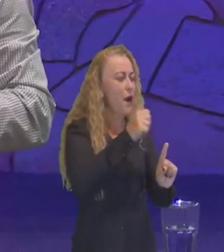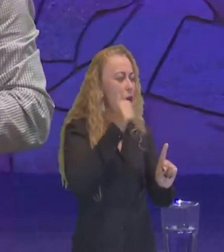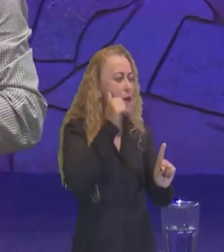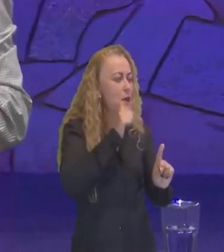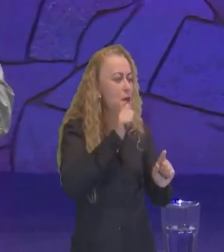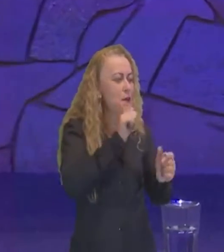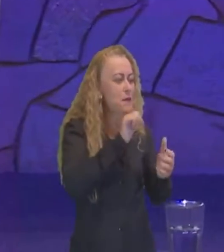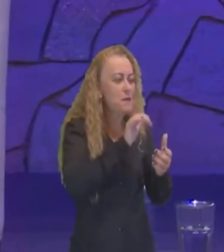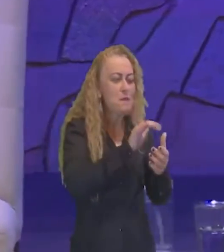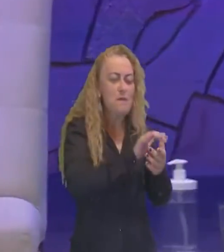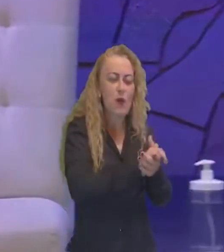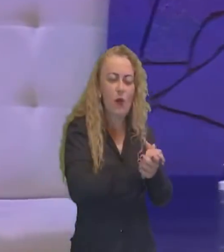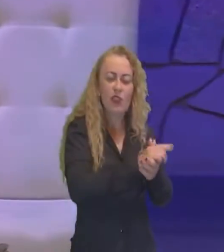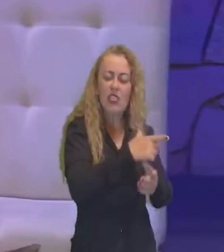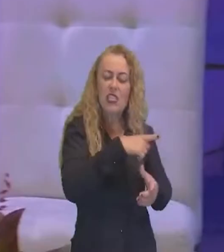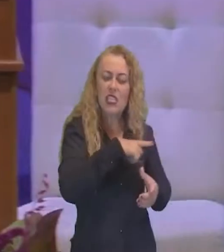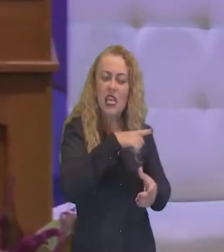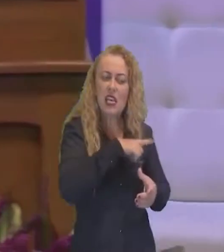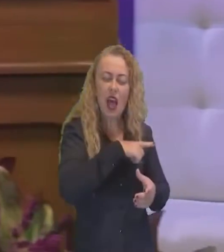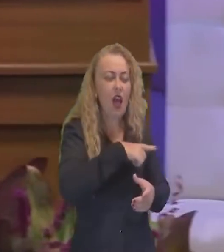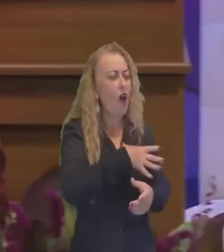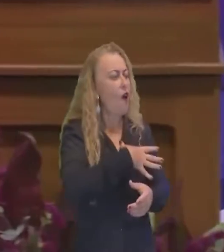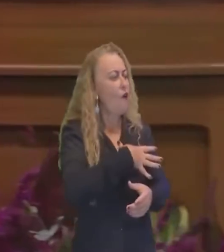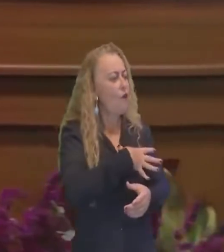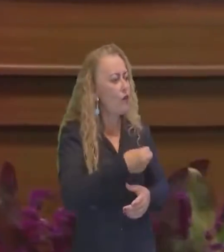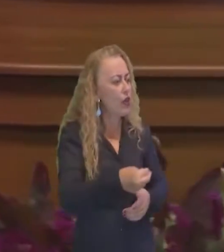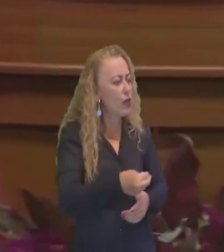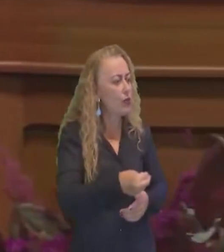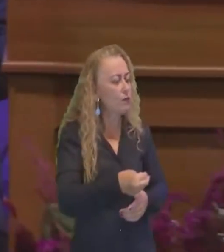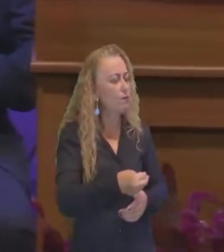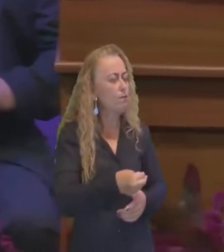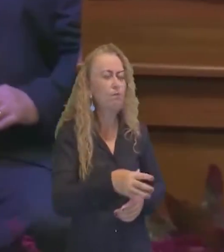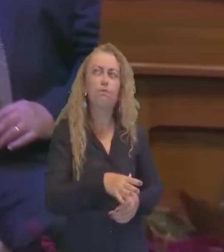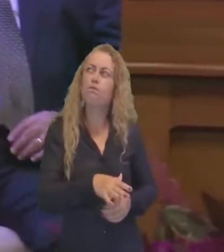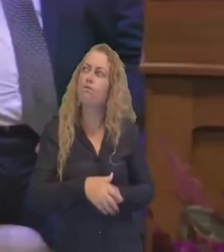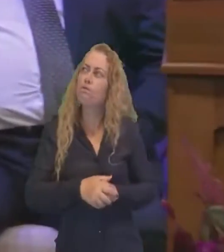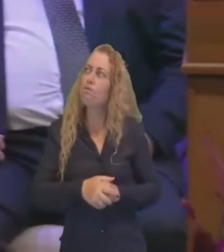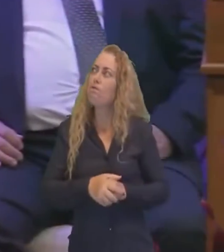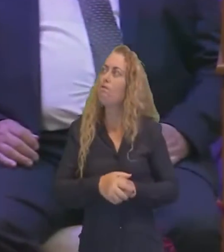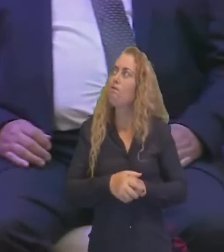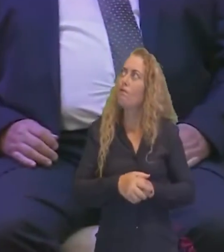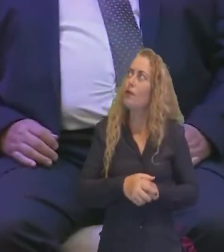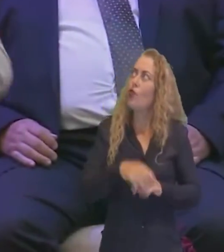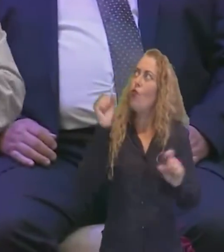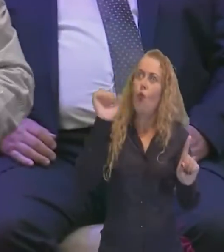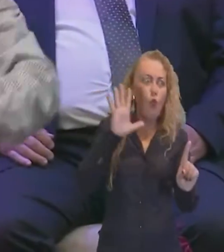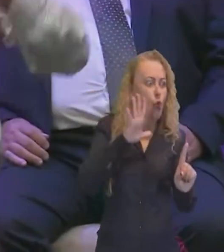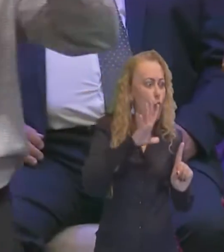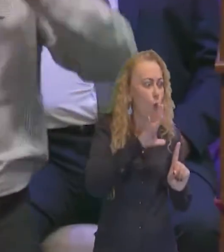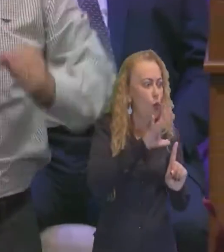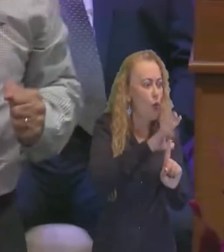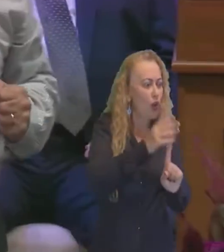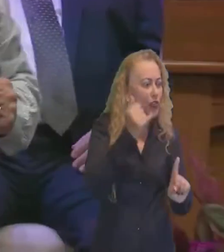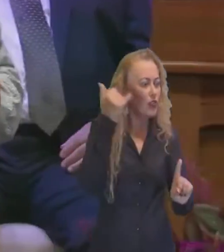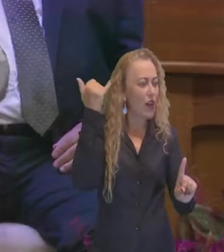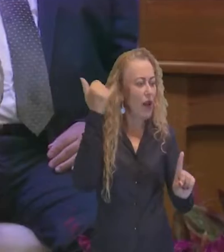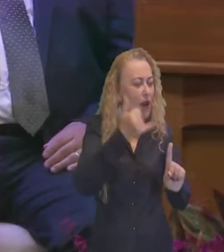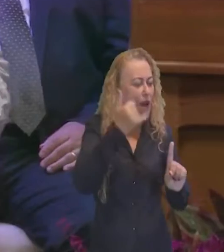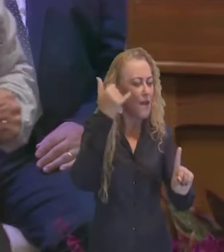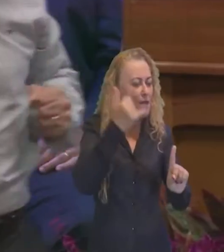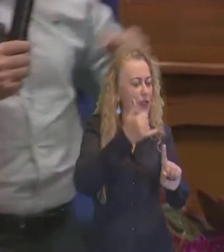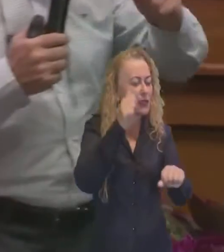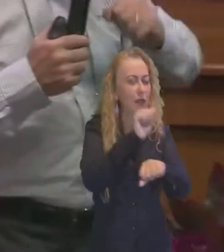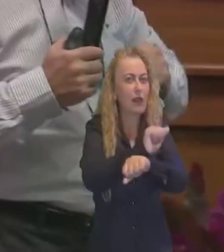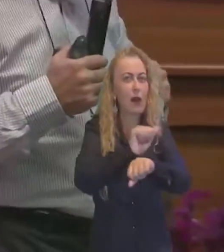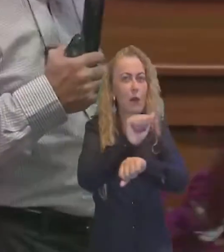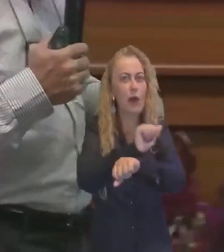texto? E Sara estava lá escutando atrás da porta da tenda, e quando o anjo falou, ela riu, ela achou interessante. Sabe por